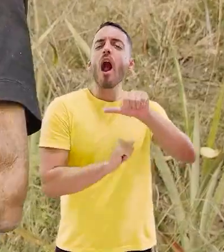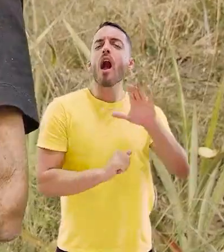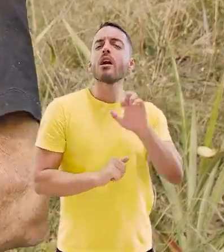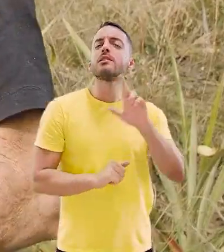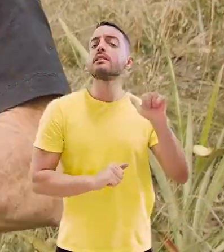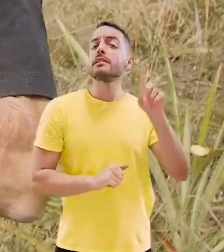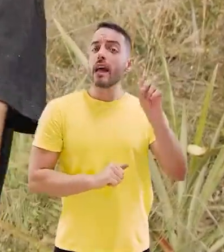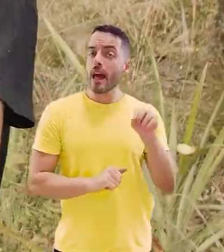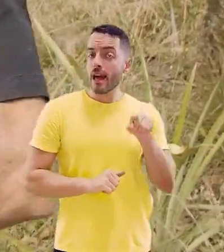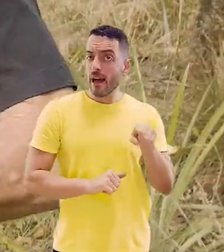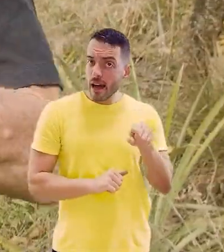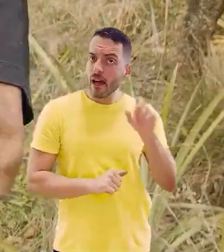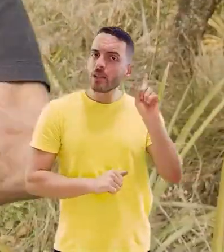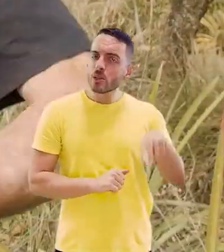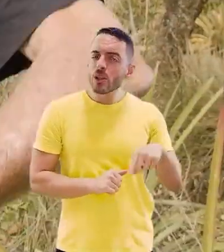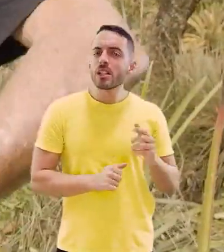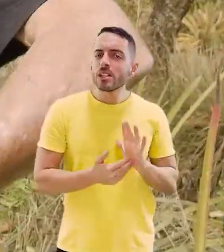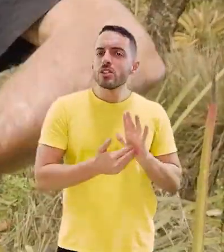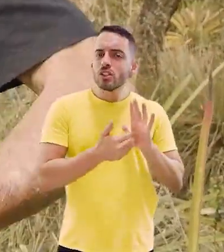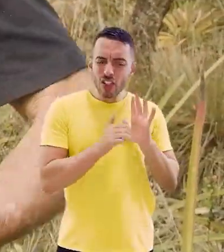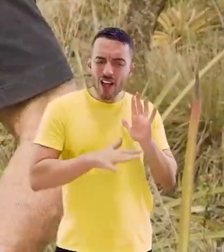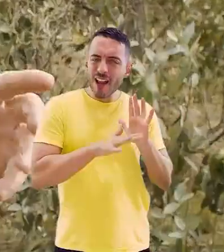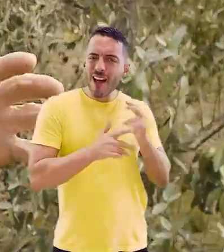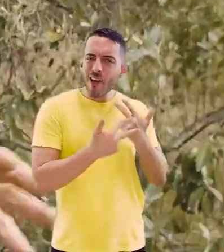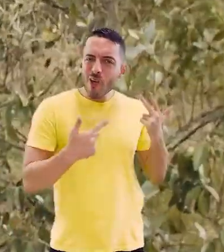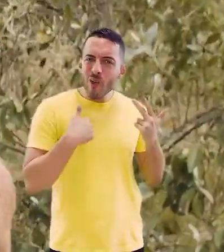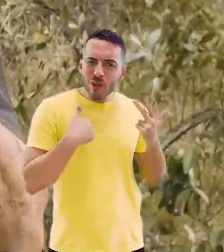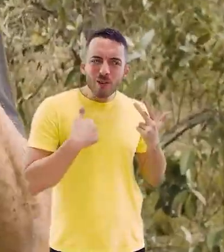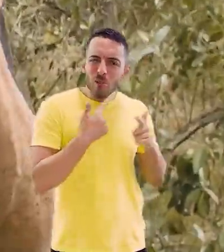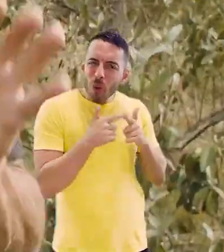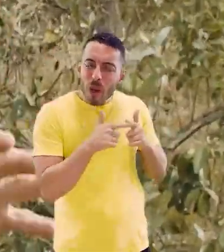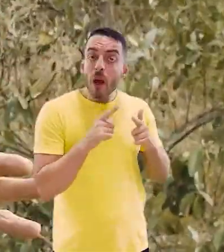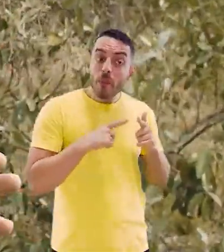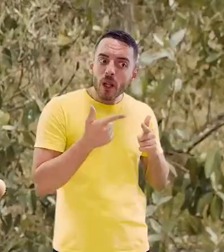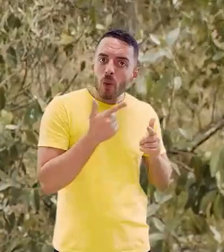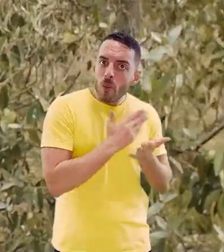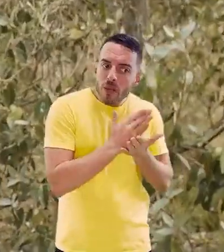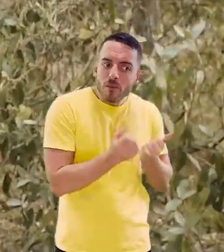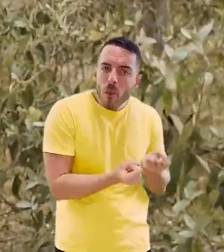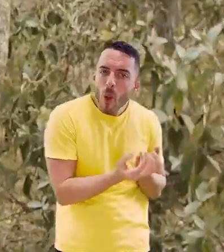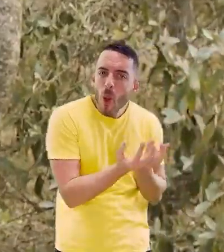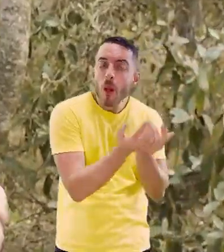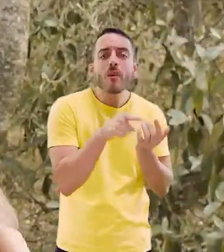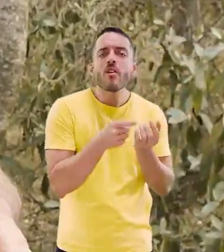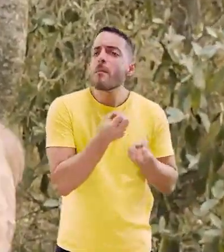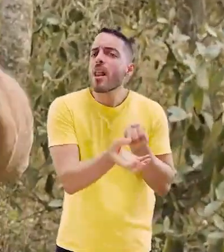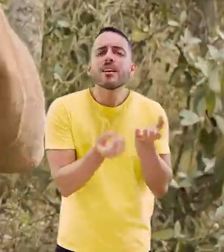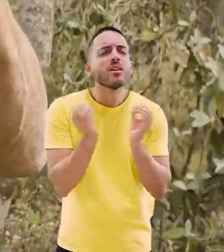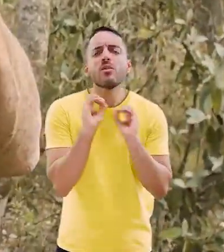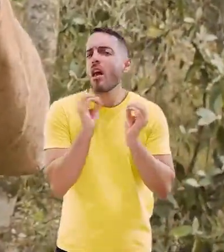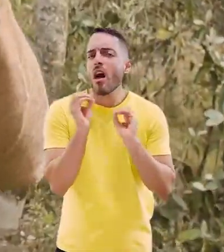cerrado voltar e tirar a black area para que o cerrado começar a vir. Aqui não foi plantado nada. Aqui foi só